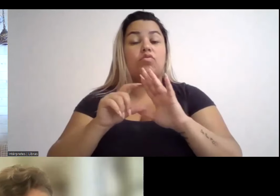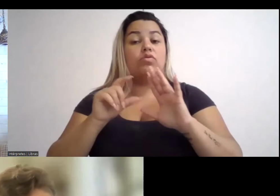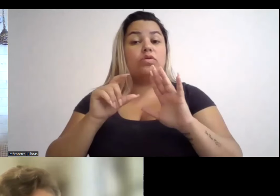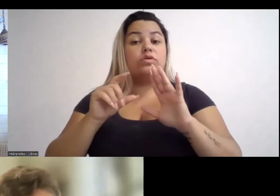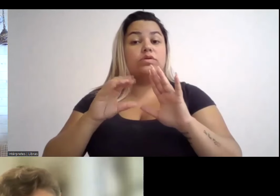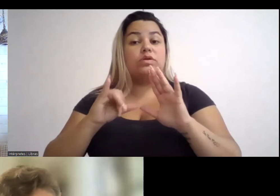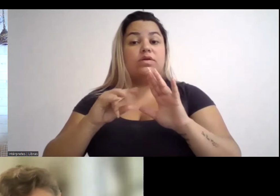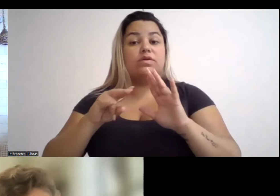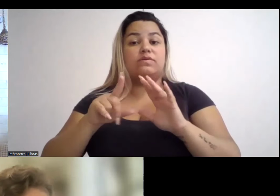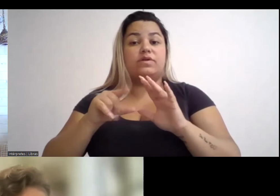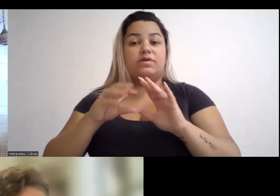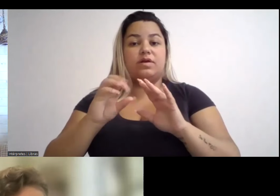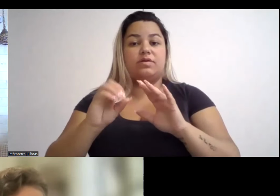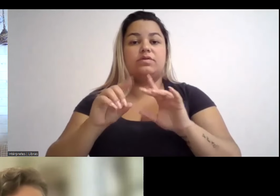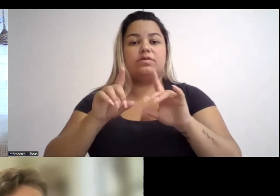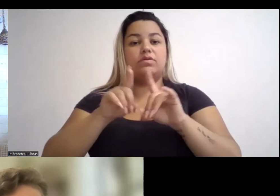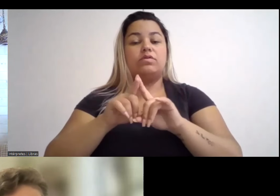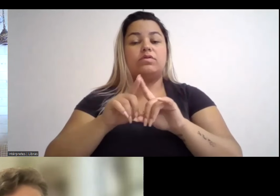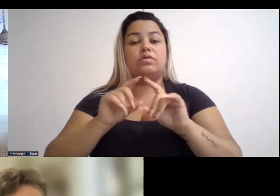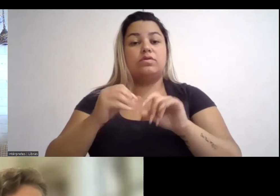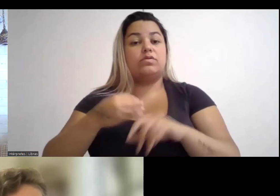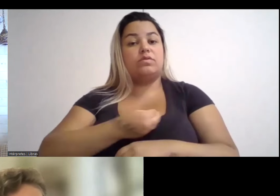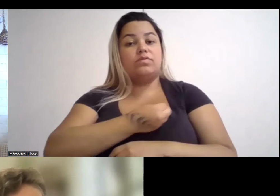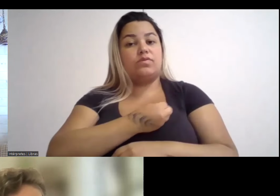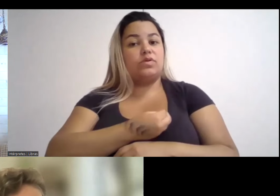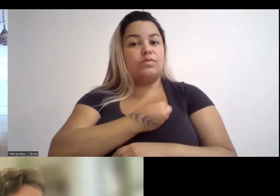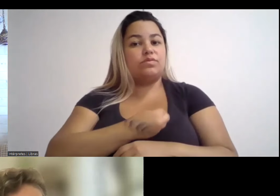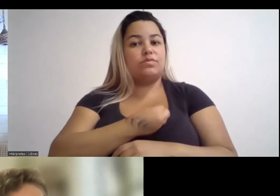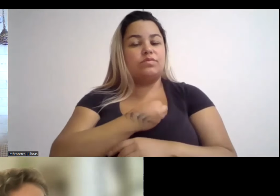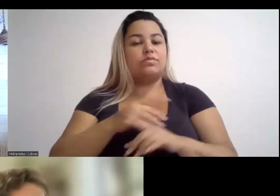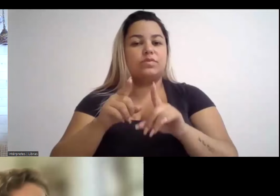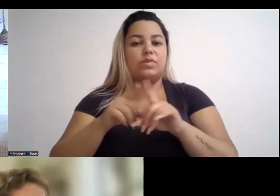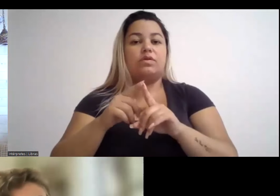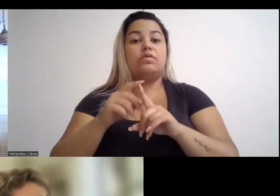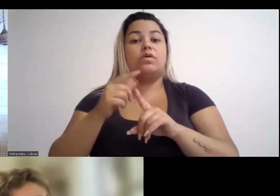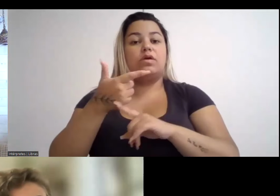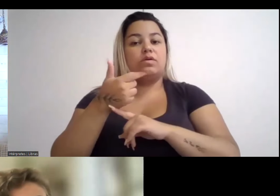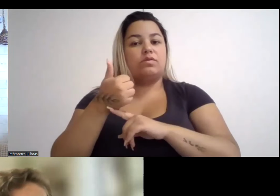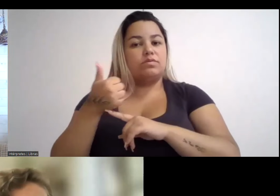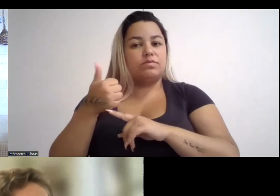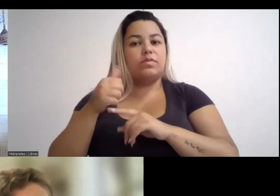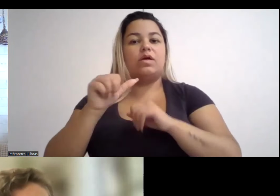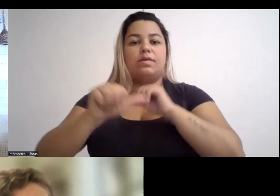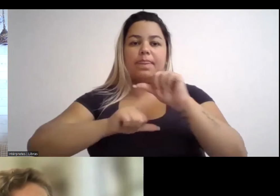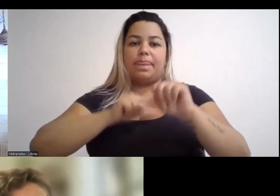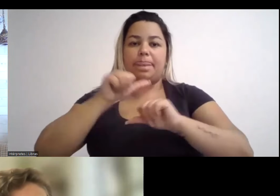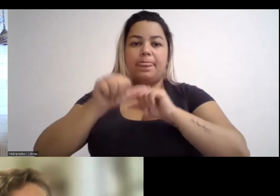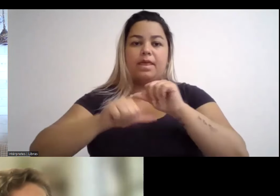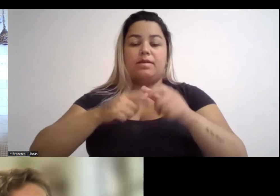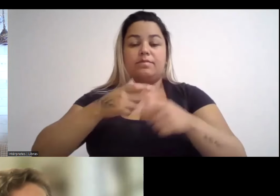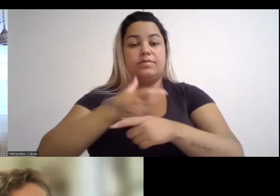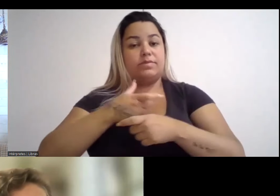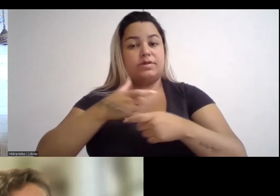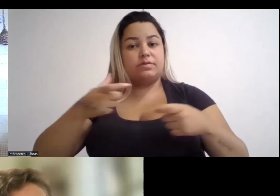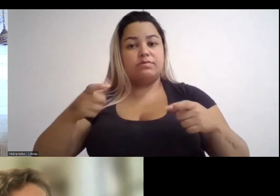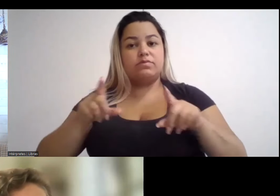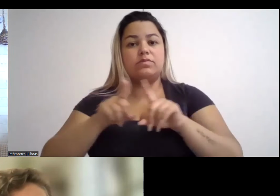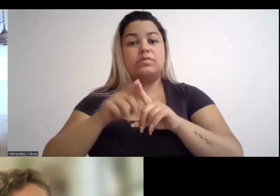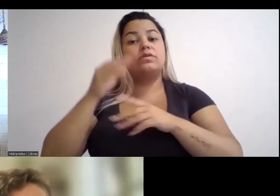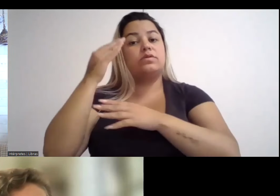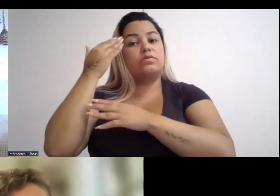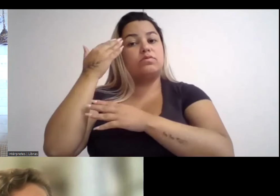civilização industrial, não é, que nós vivemos até o começo aí do século XXI. A inovação é um conceito muito mais amplo e deve ser compreendido